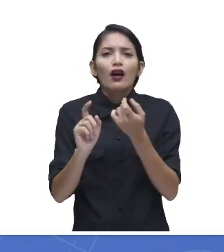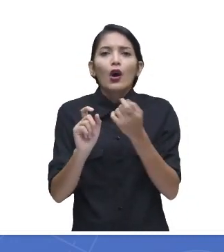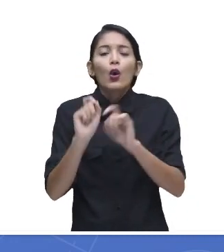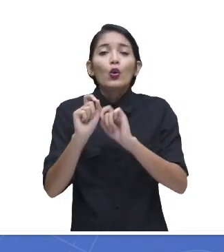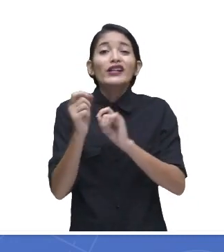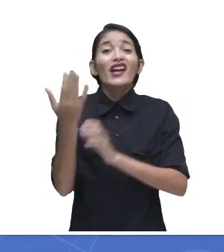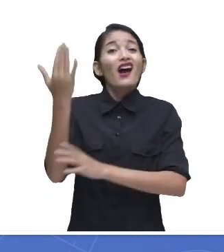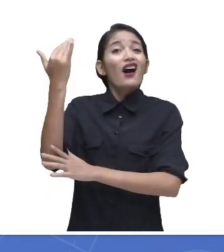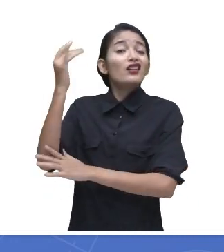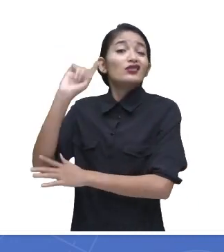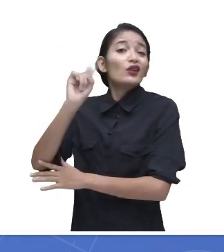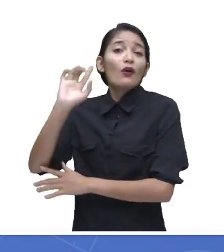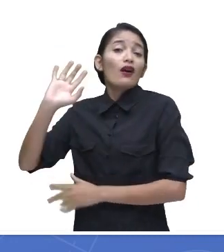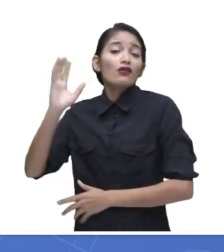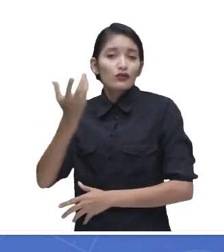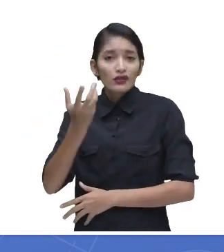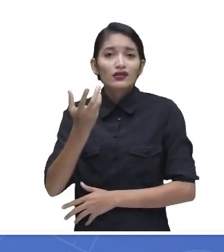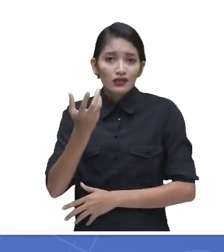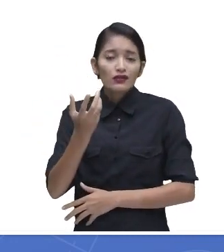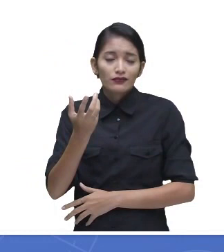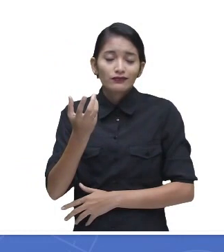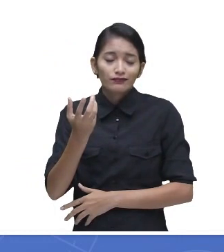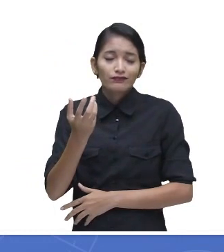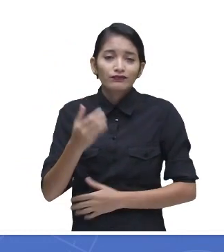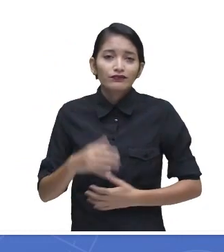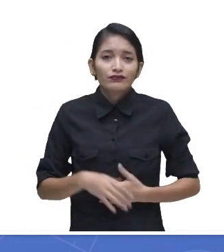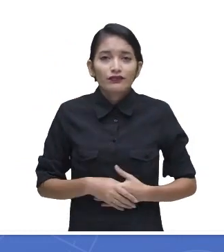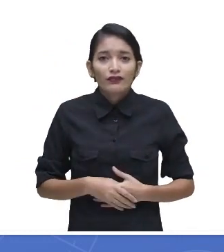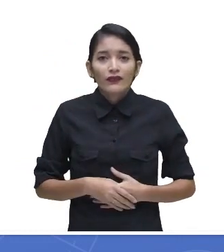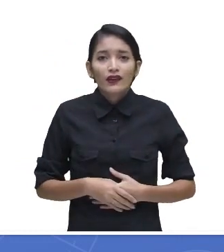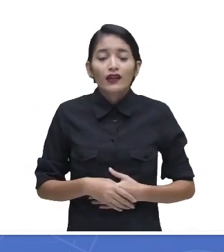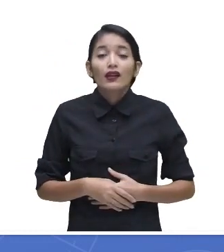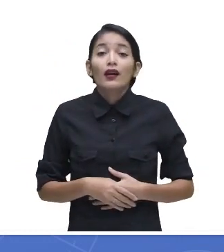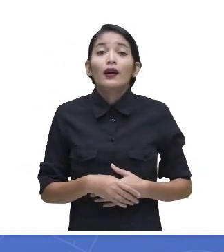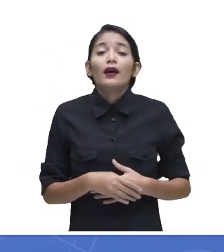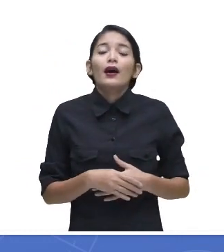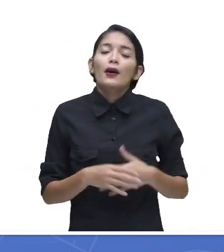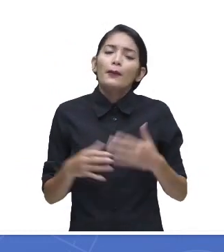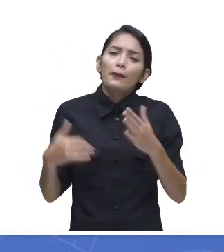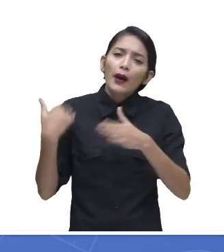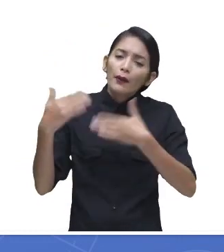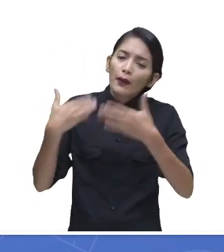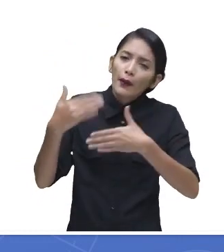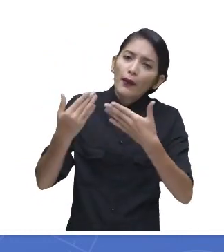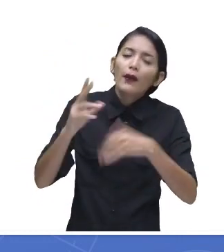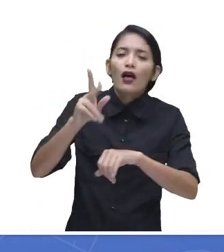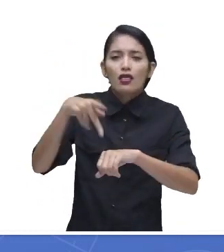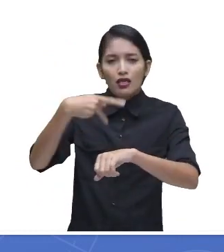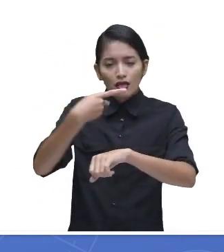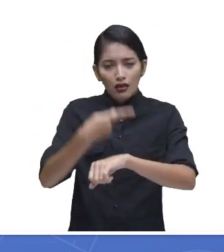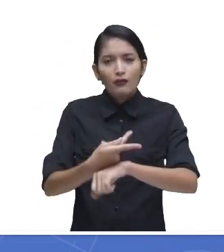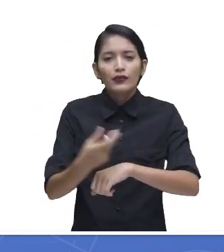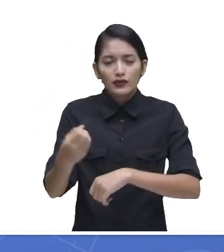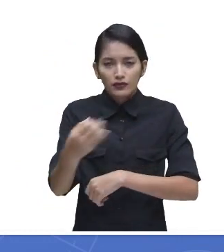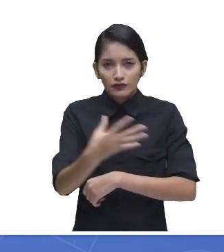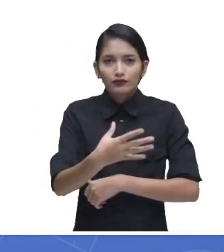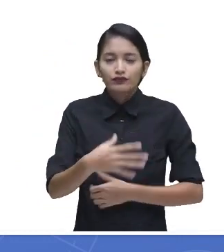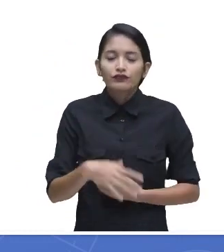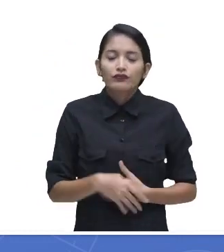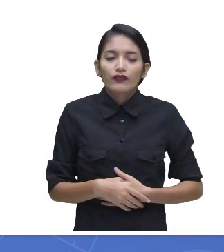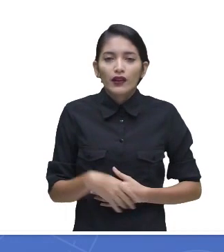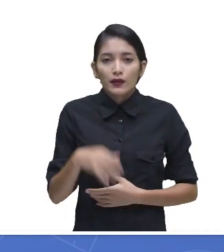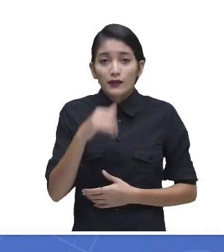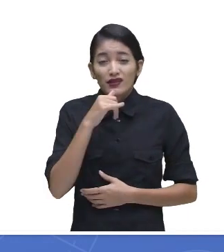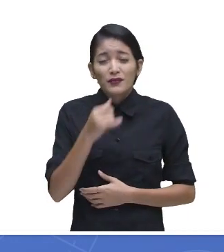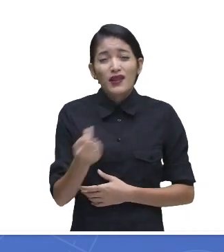modernidade, denominado modernidade, que é o período anterior à modernidade. Então, se vocês forem lá na